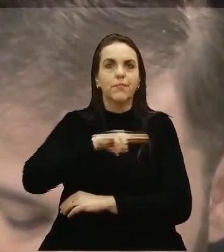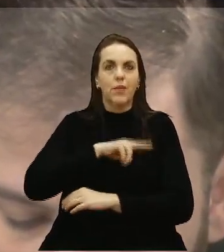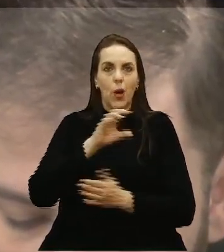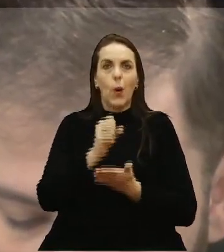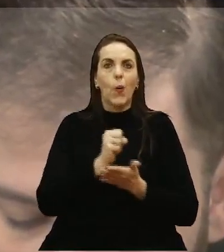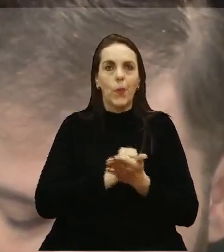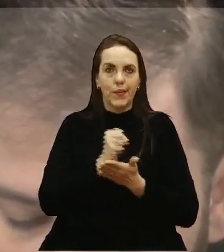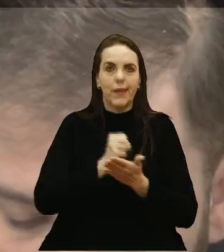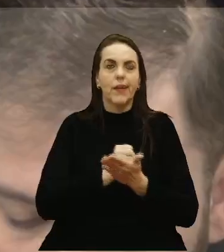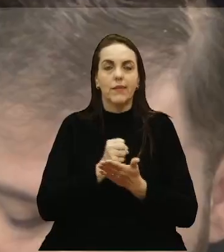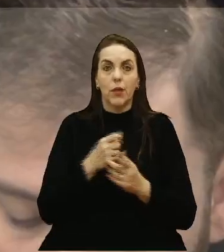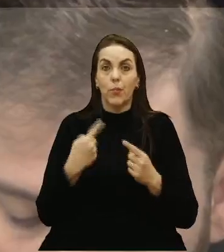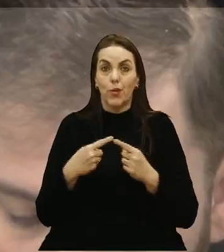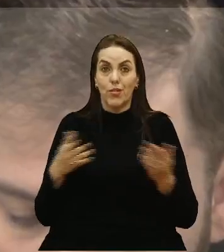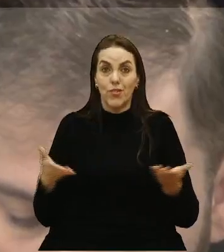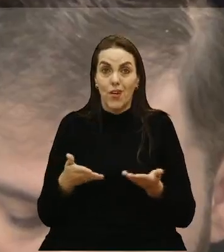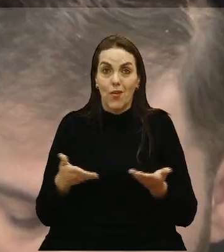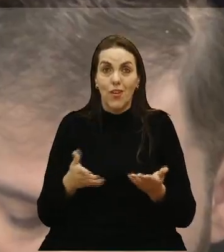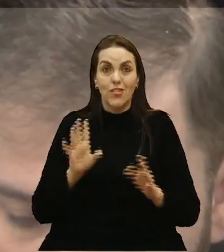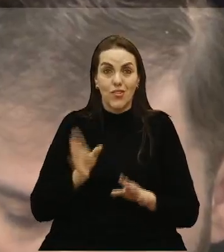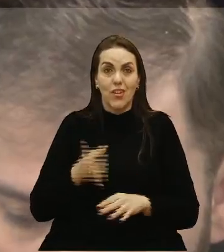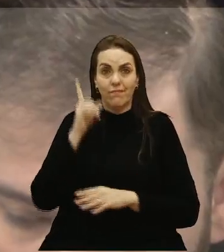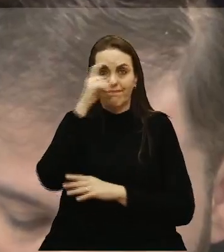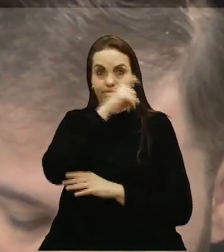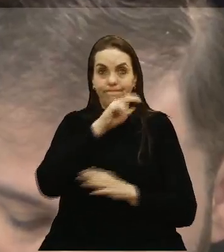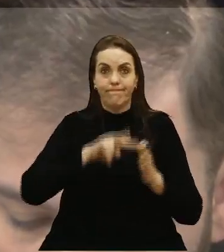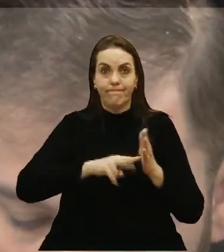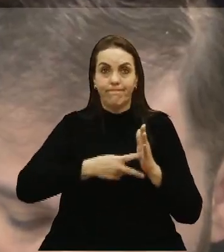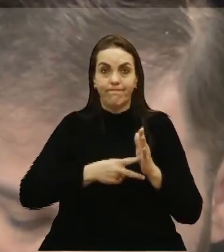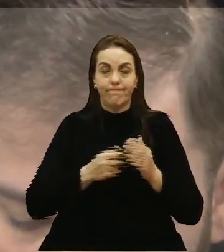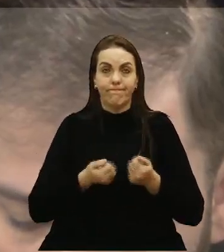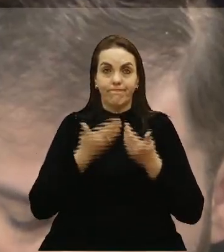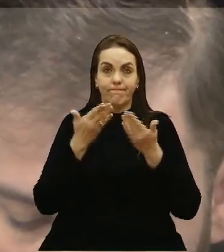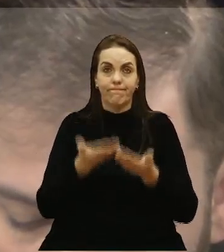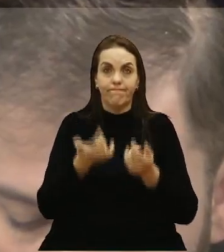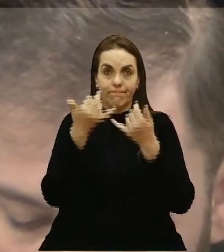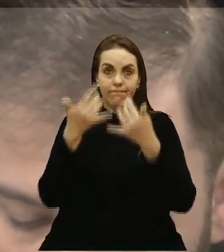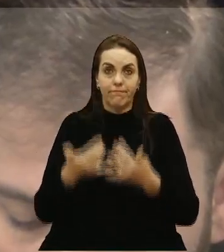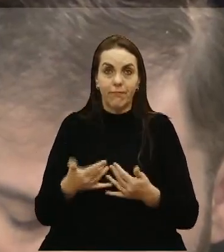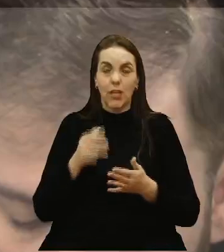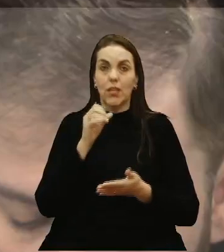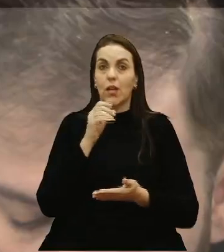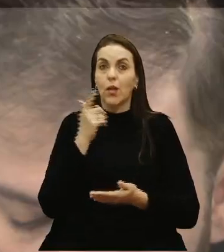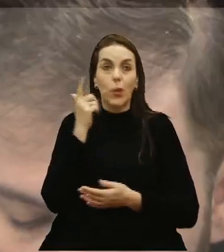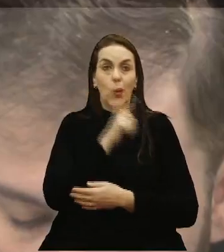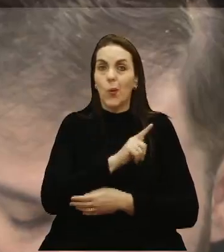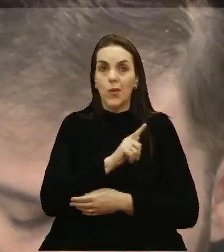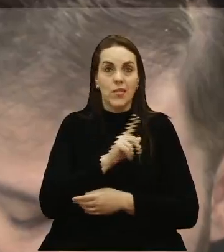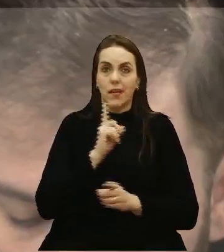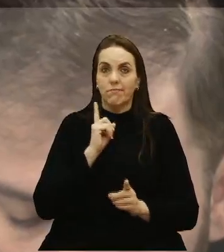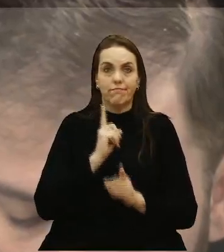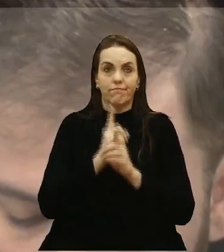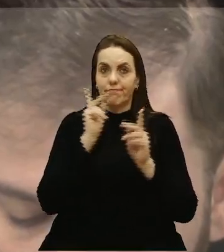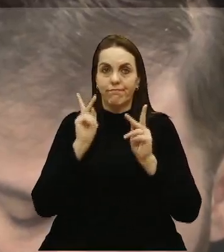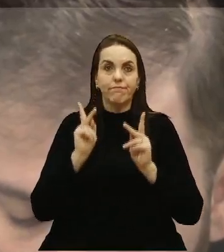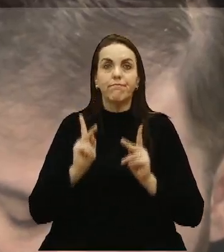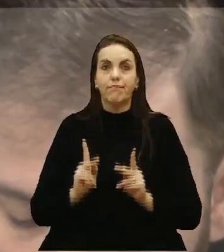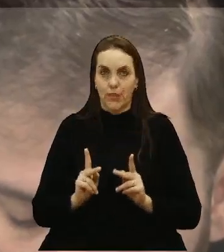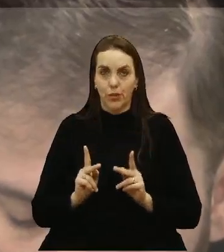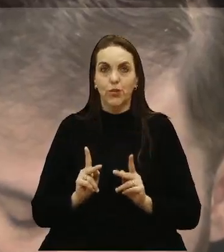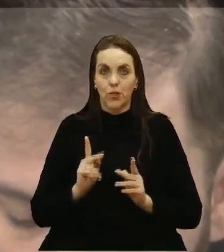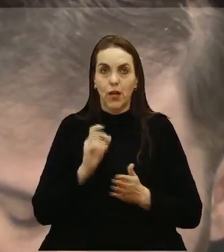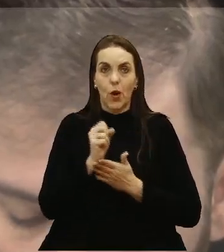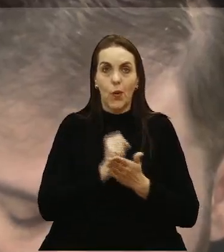contratação, porque já está difícil. O sindicato veio e trouxe até a preocupação que já não está conseguindo pessoal para